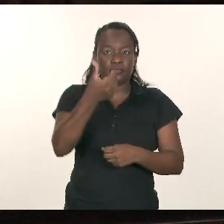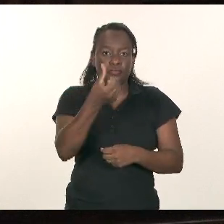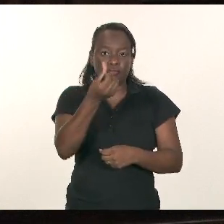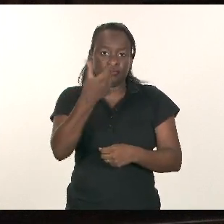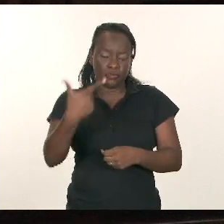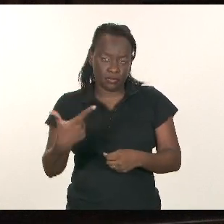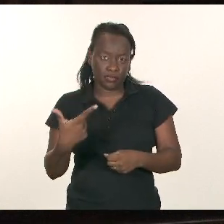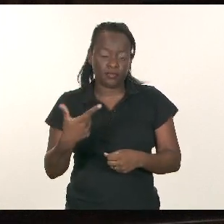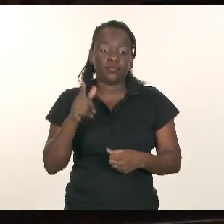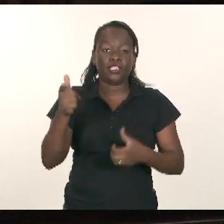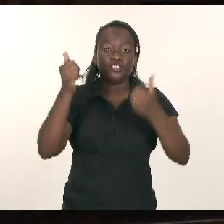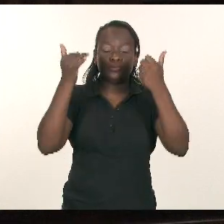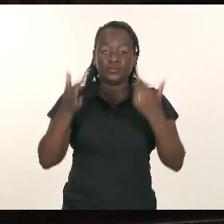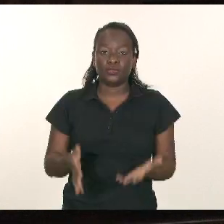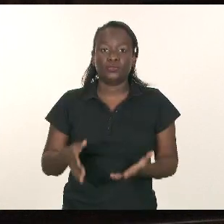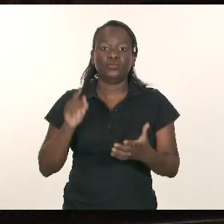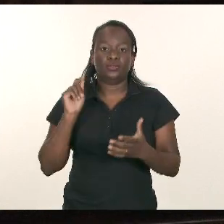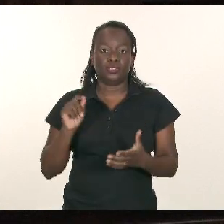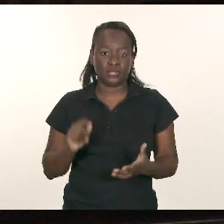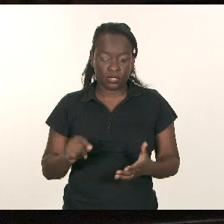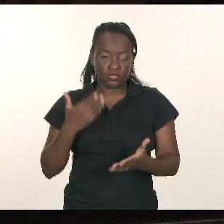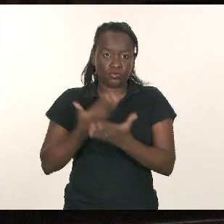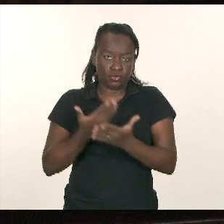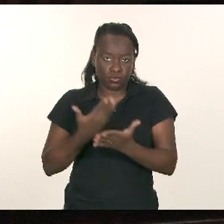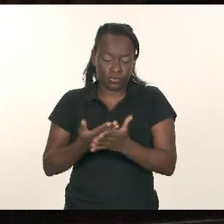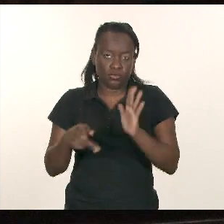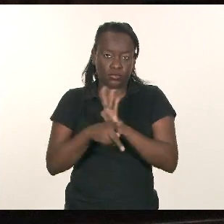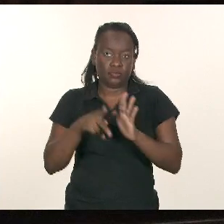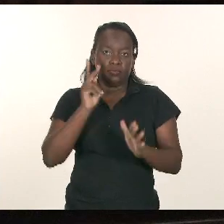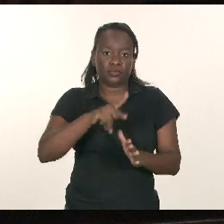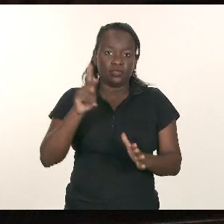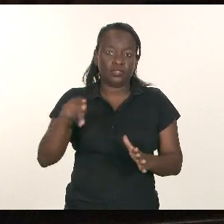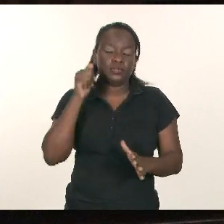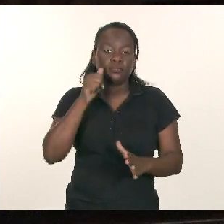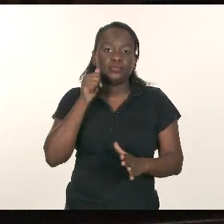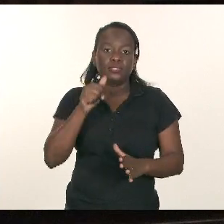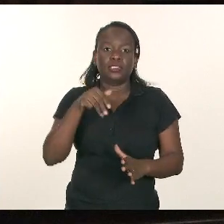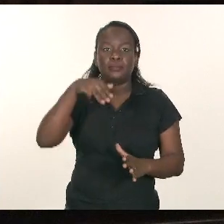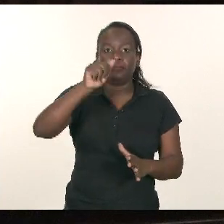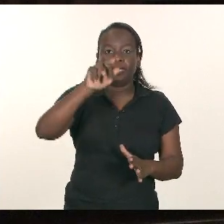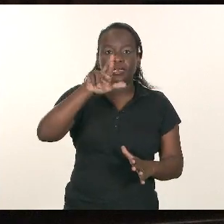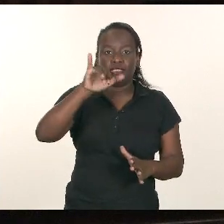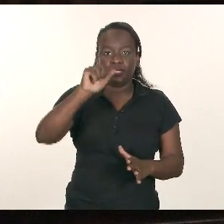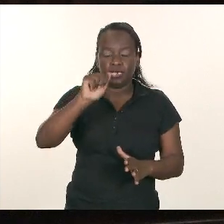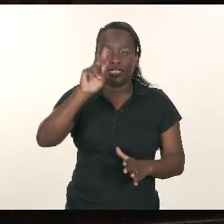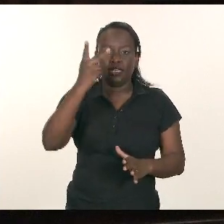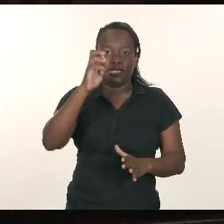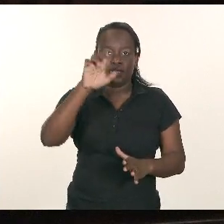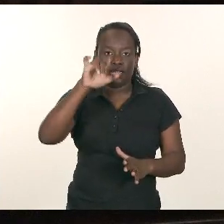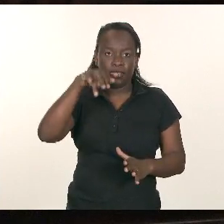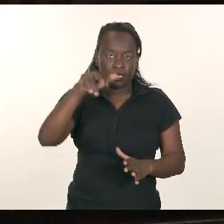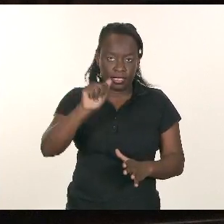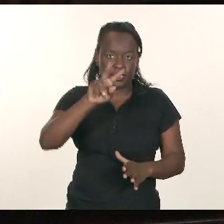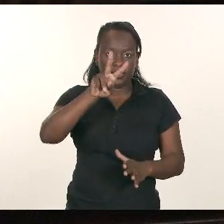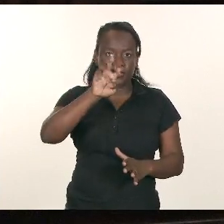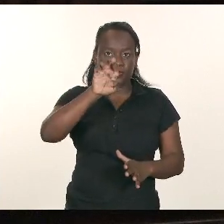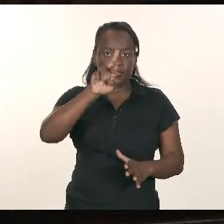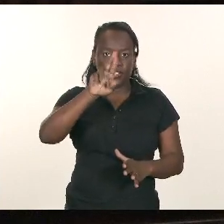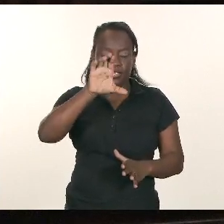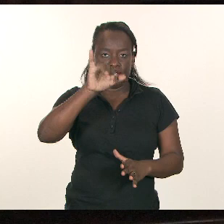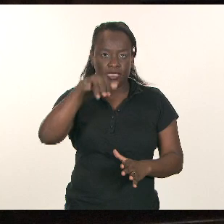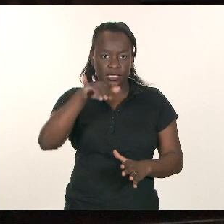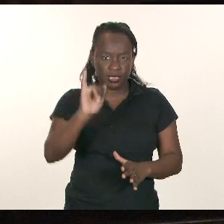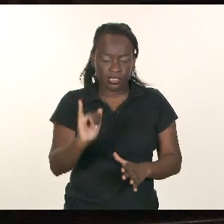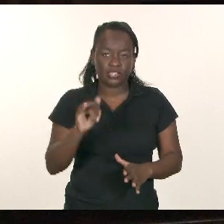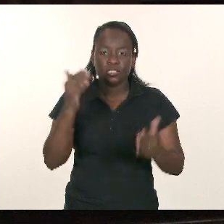1962. Ele cita, neste caso, um estudo da professora Maria Helena Versiani, que comparou o perfil